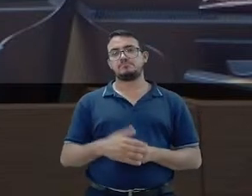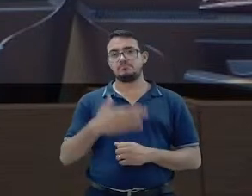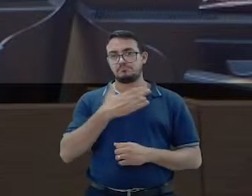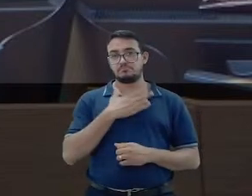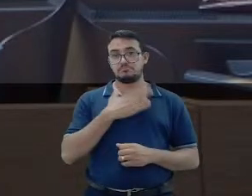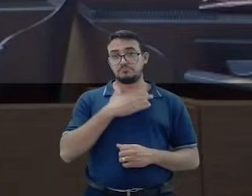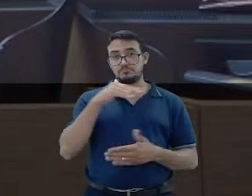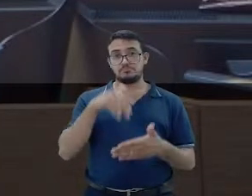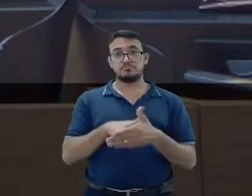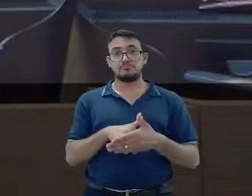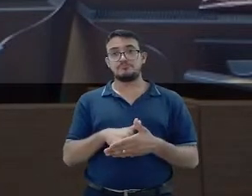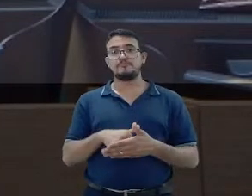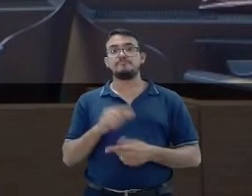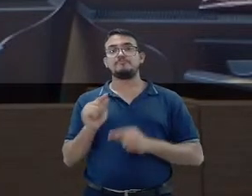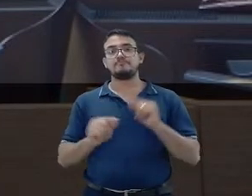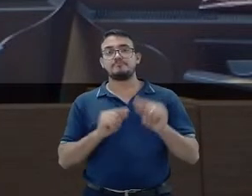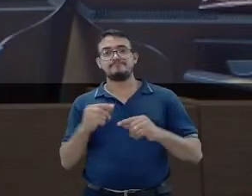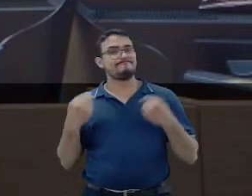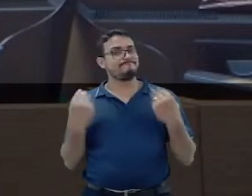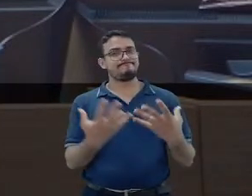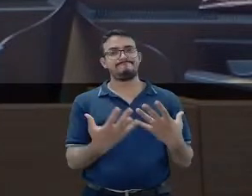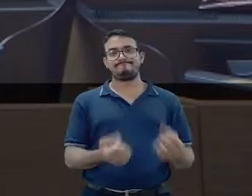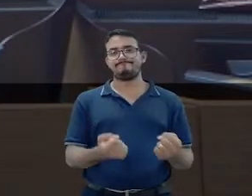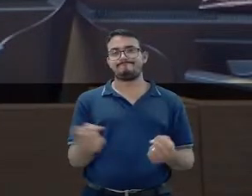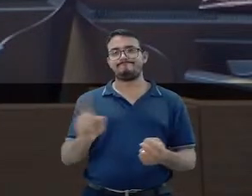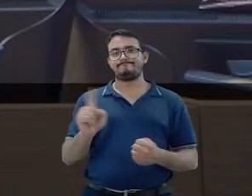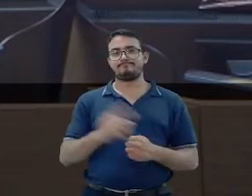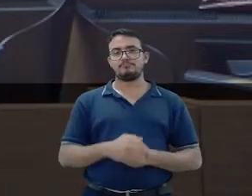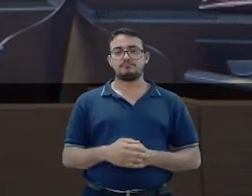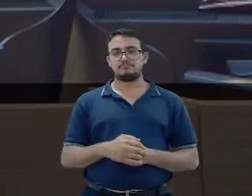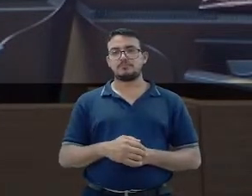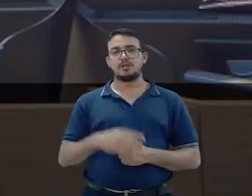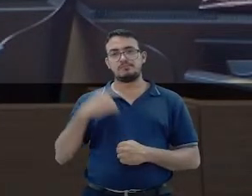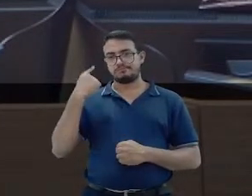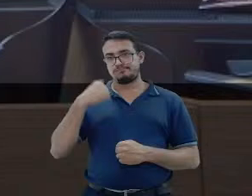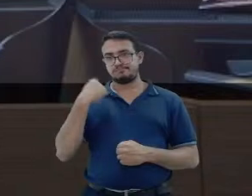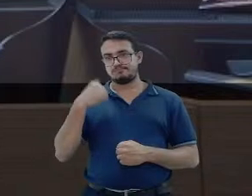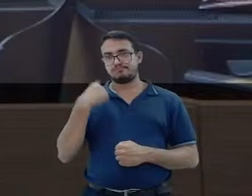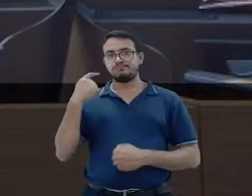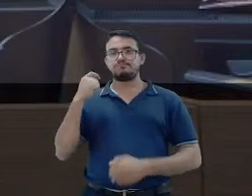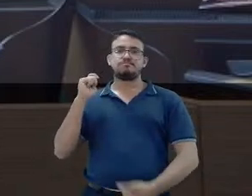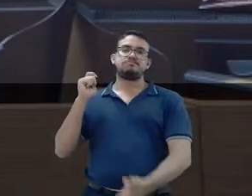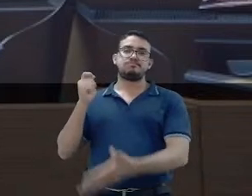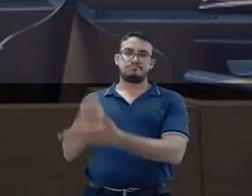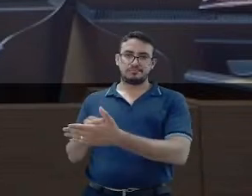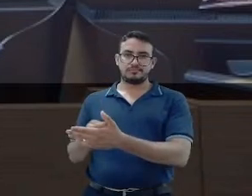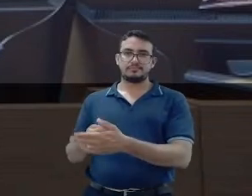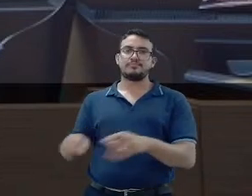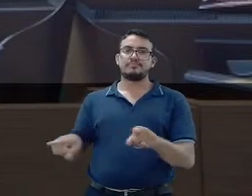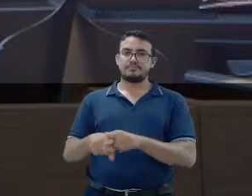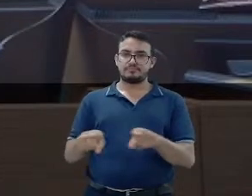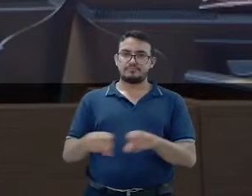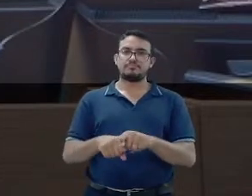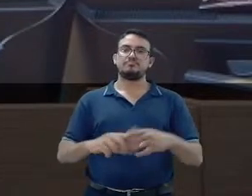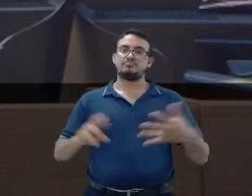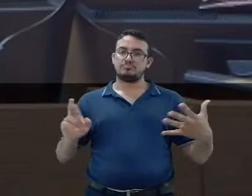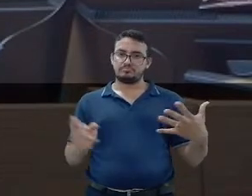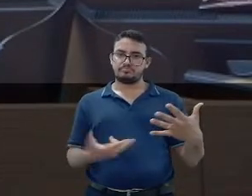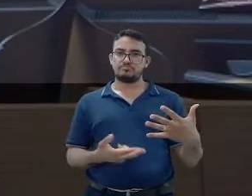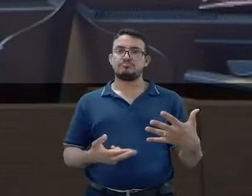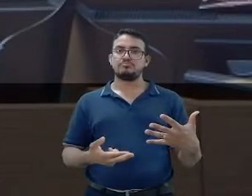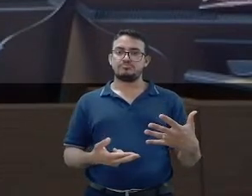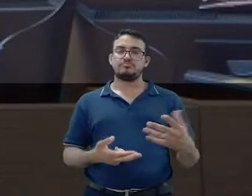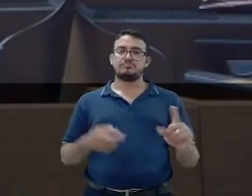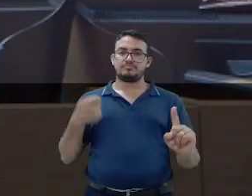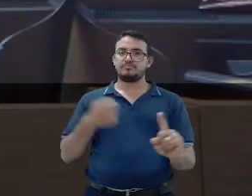pela negativa de provimento. Honorários advocatícios sucumbenciais, também no recurso das rés, negativa